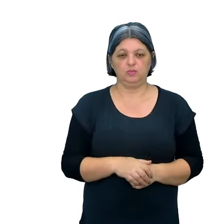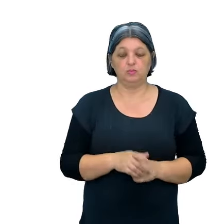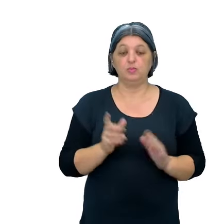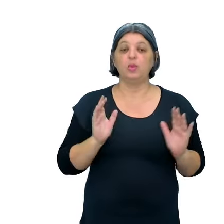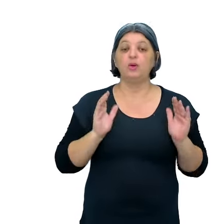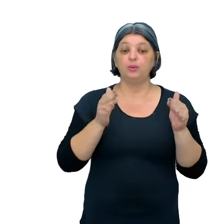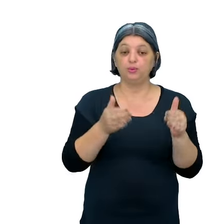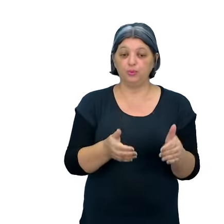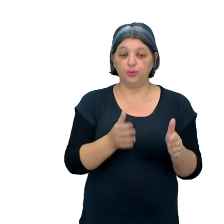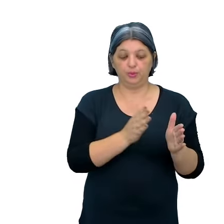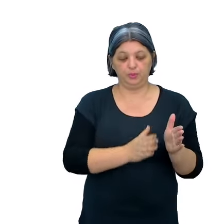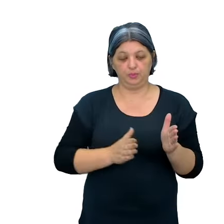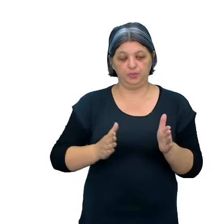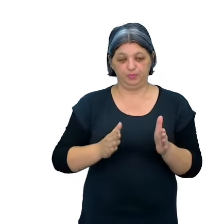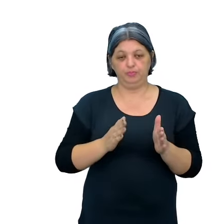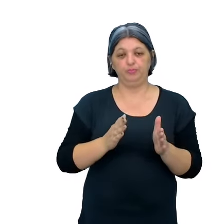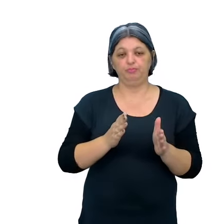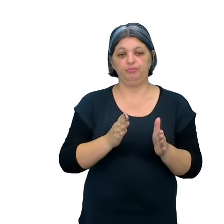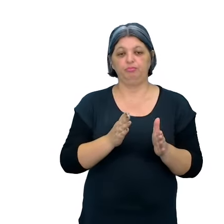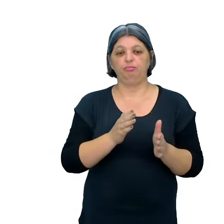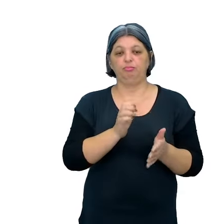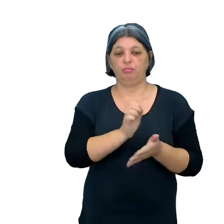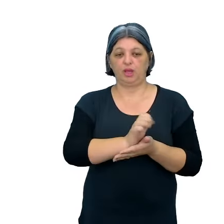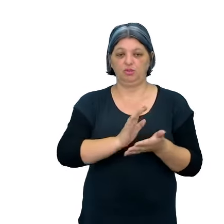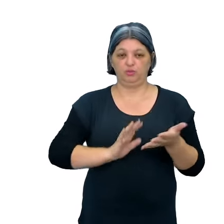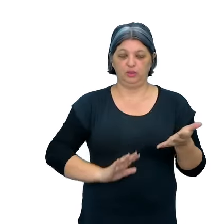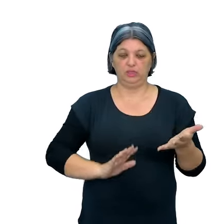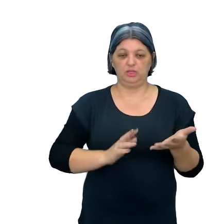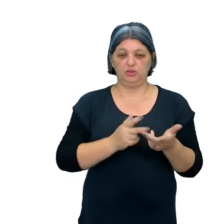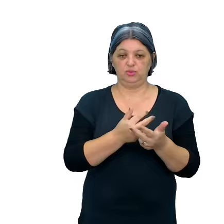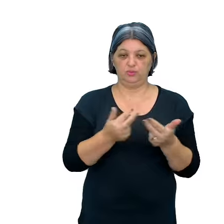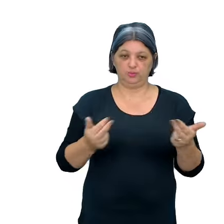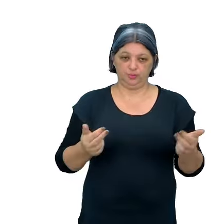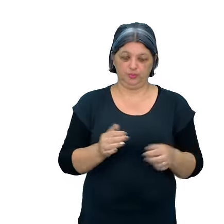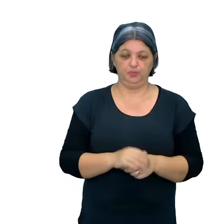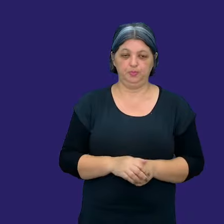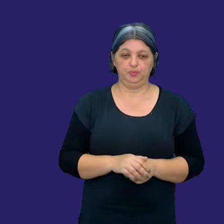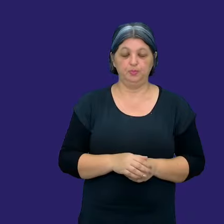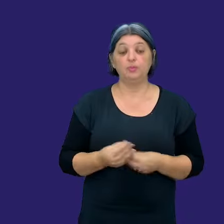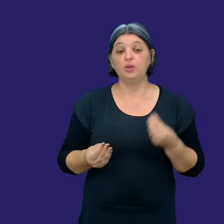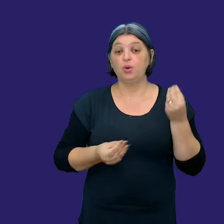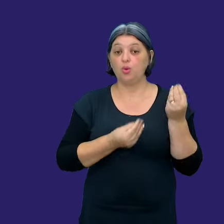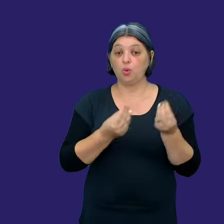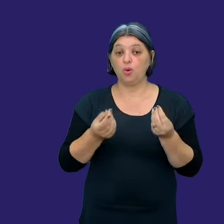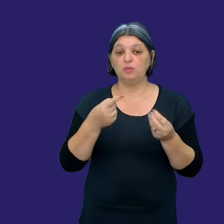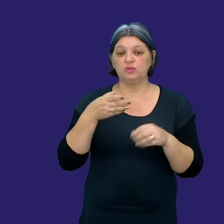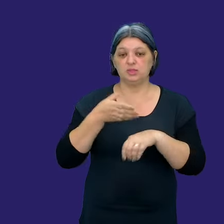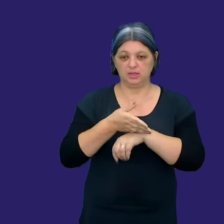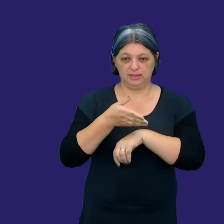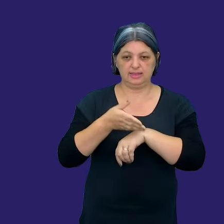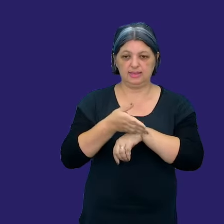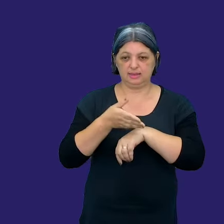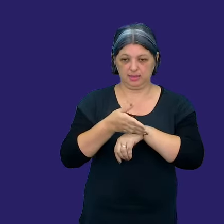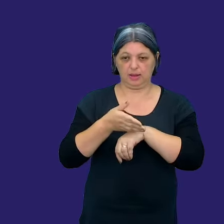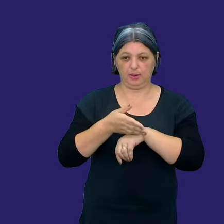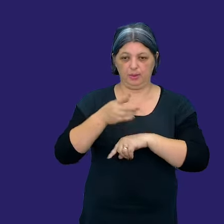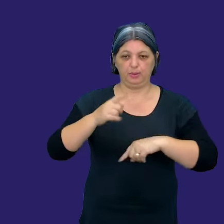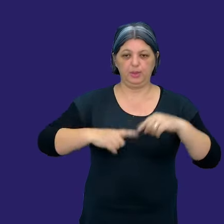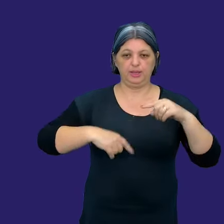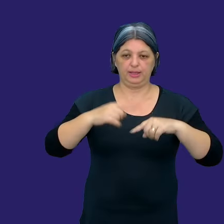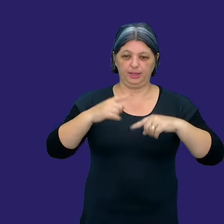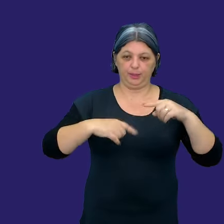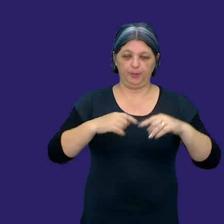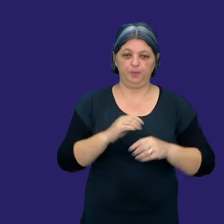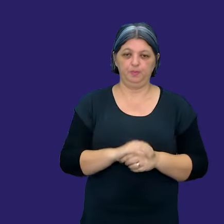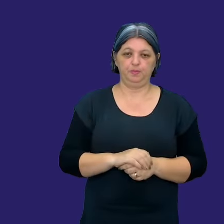também a sequência de atividades. Vamos observar, então, como vocês podem acessar esse material, né? Então,